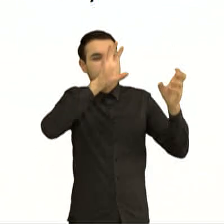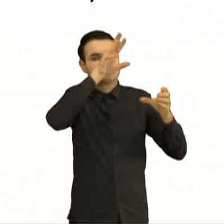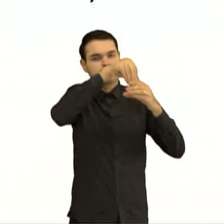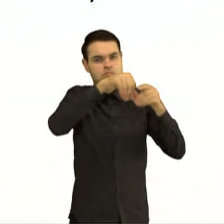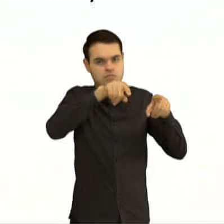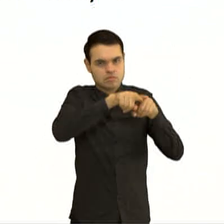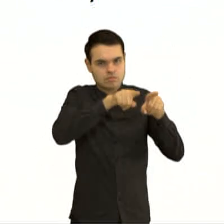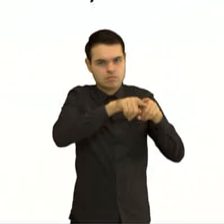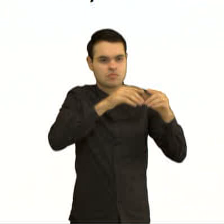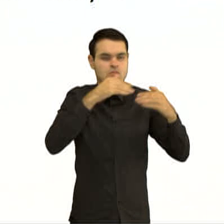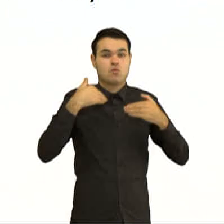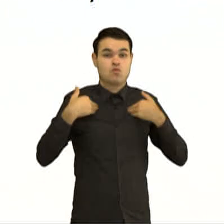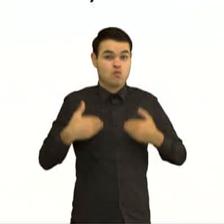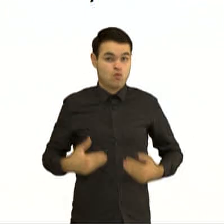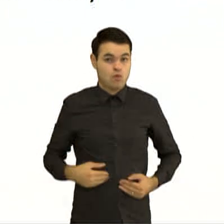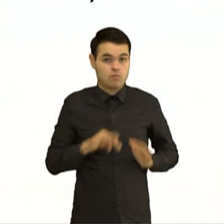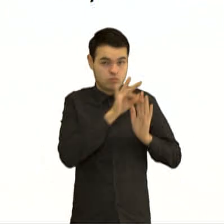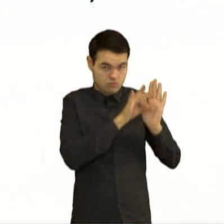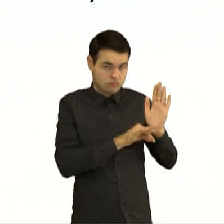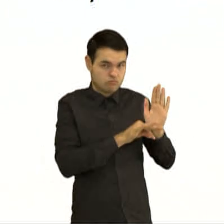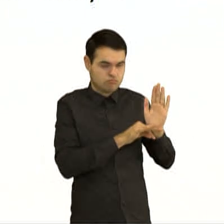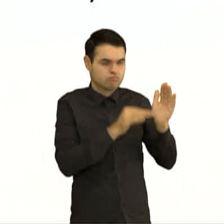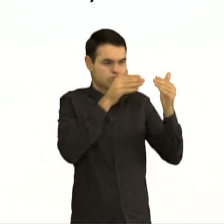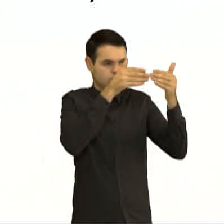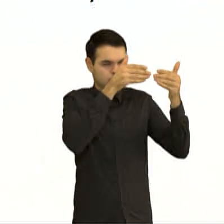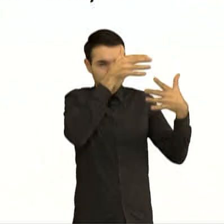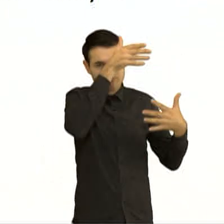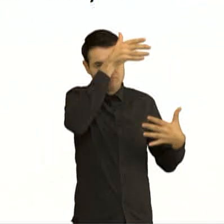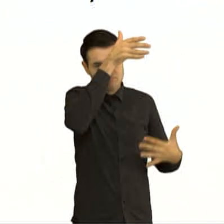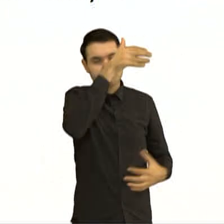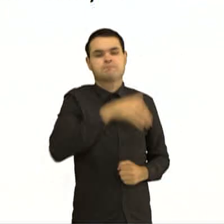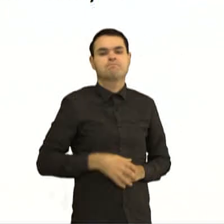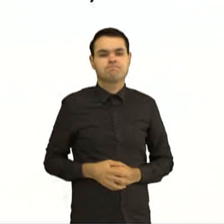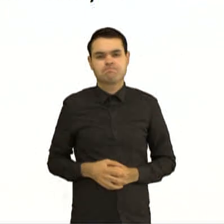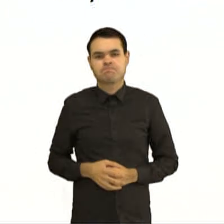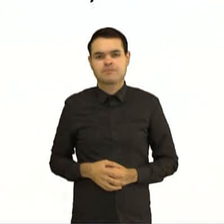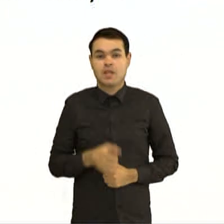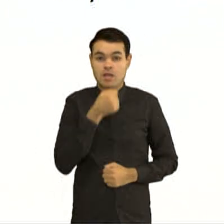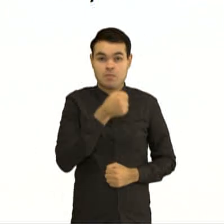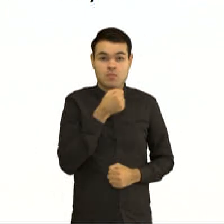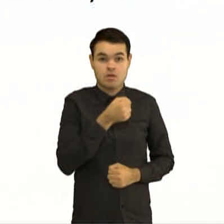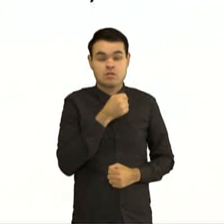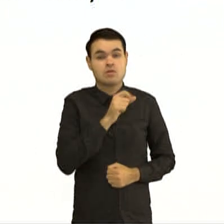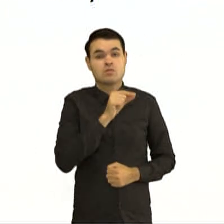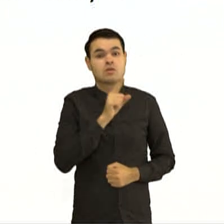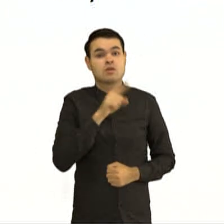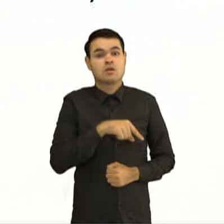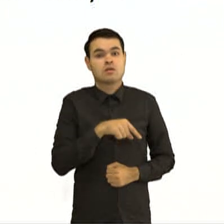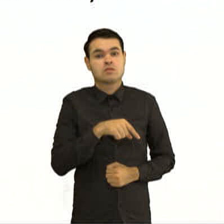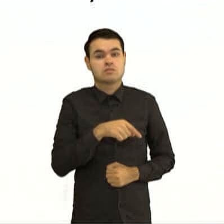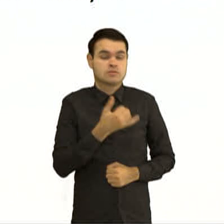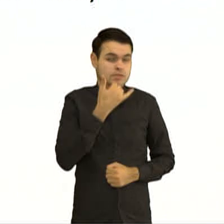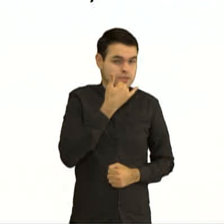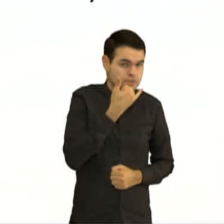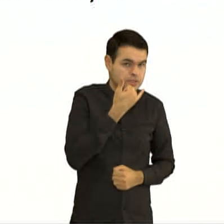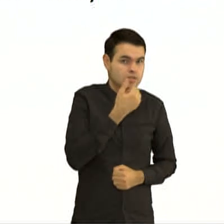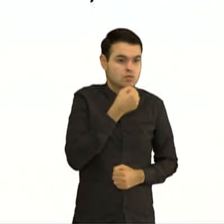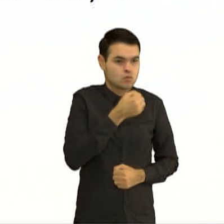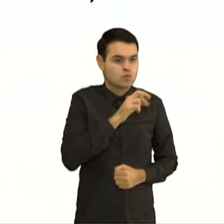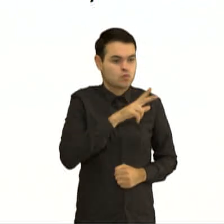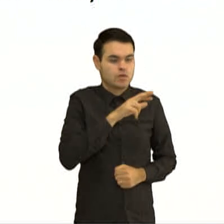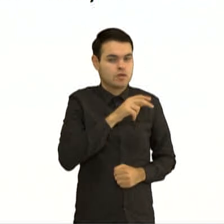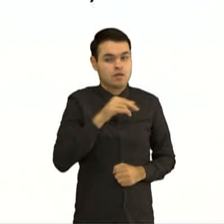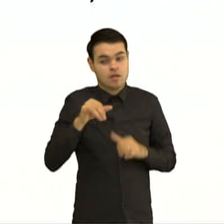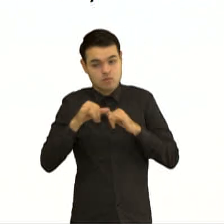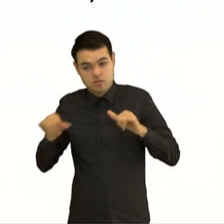notícia. E o corpo do texto. Então, a reportagem ela é um texto mais curto que tem o objetivo... A notícia